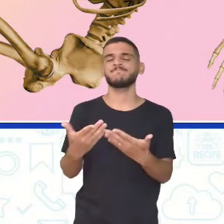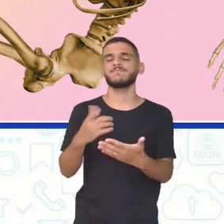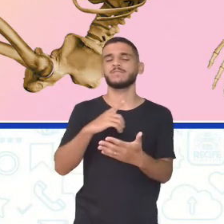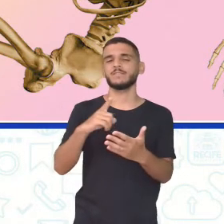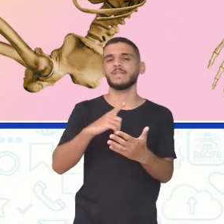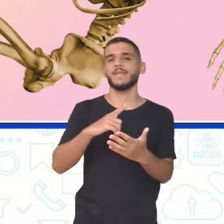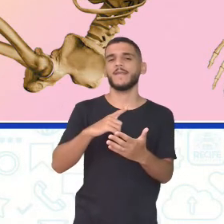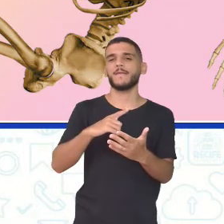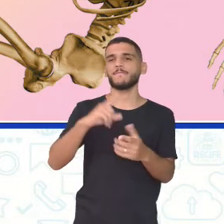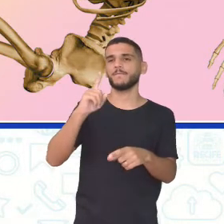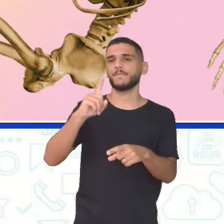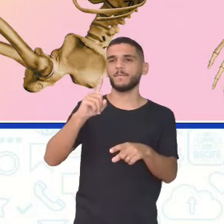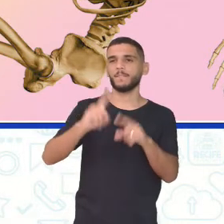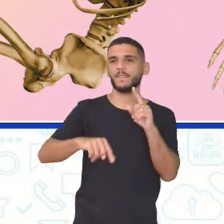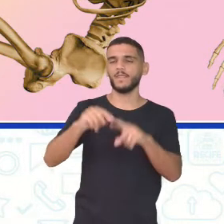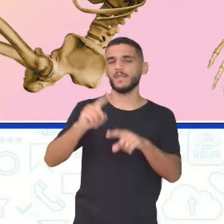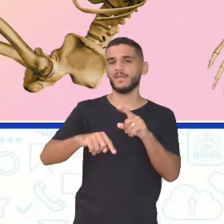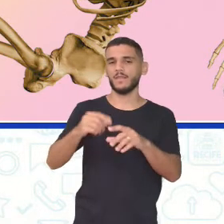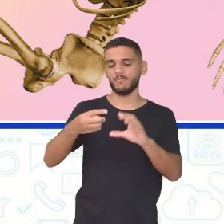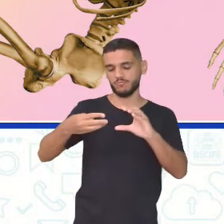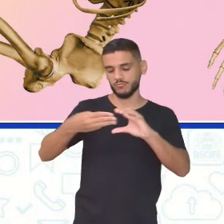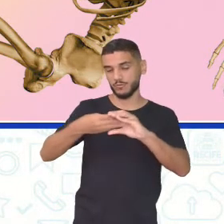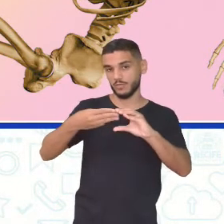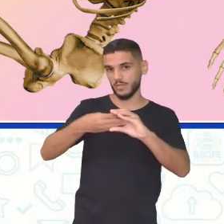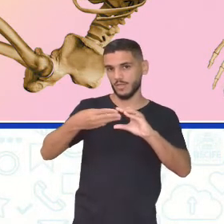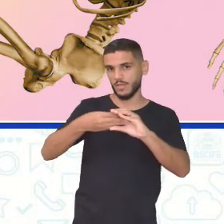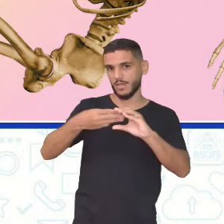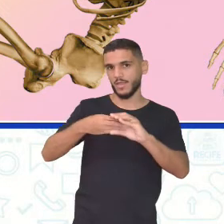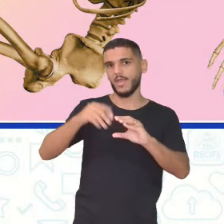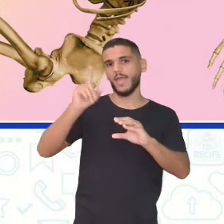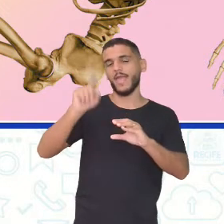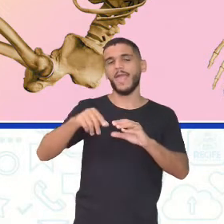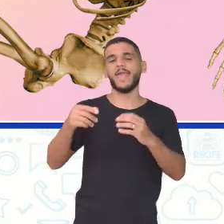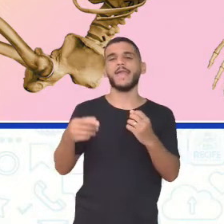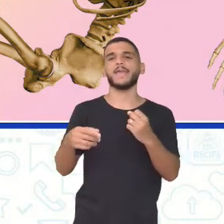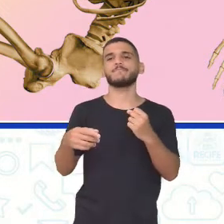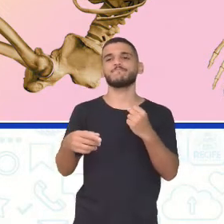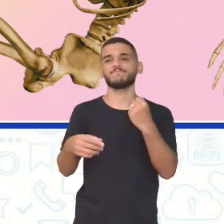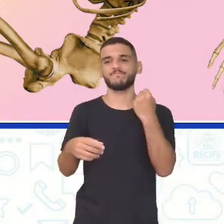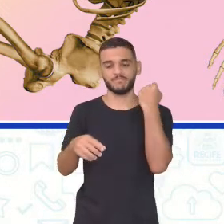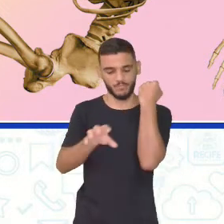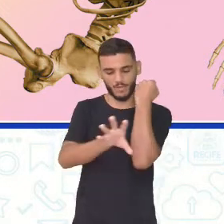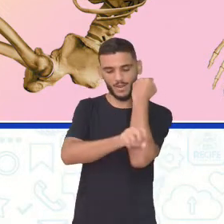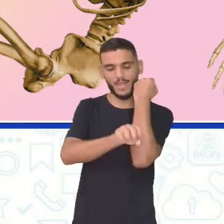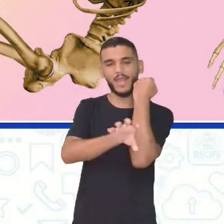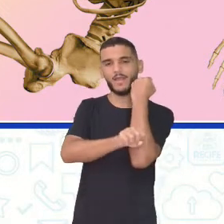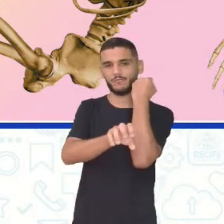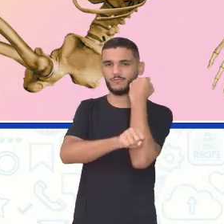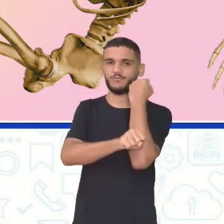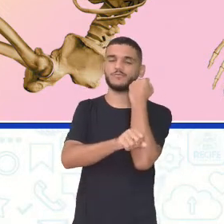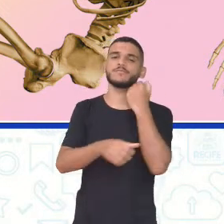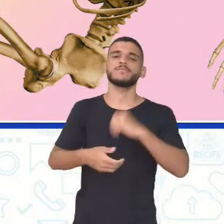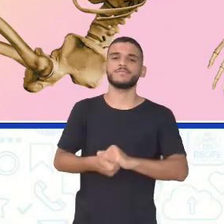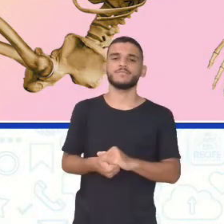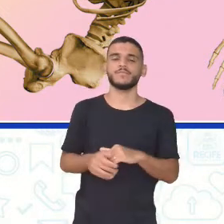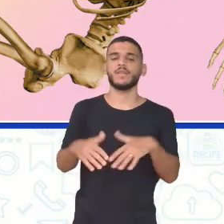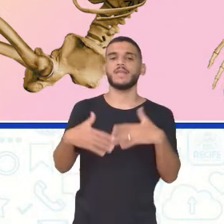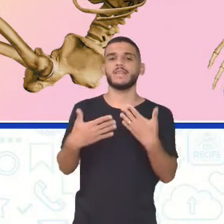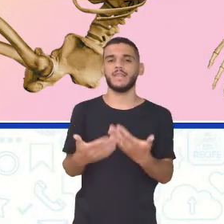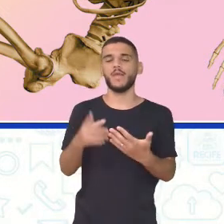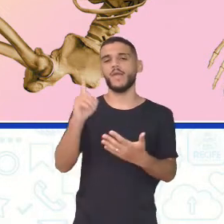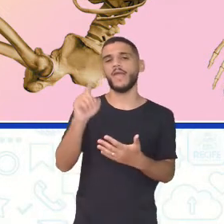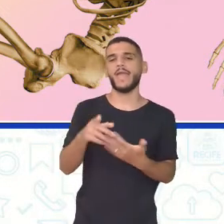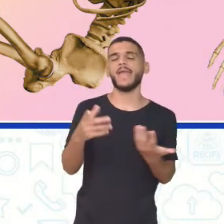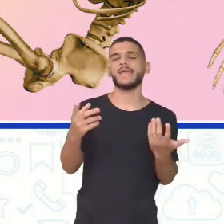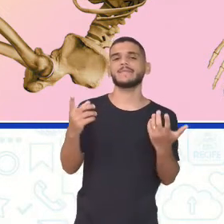material extracelular calcificado. É a matriz óssea. Essa matriz é rígida devido à